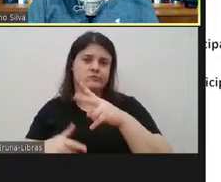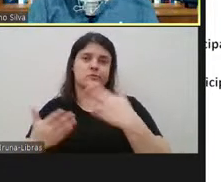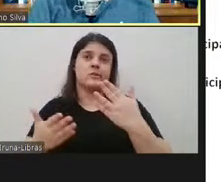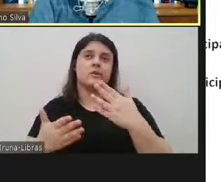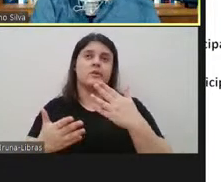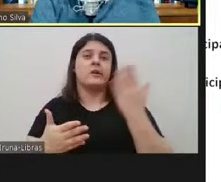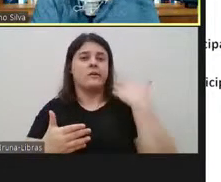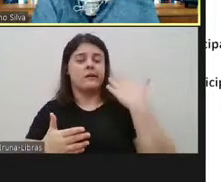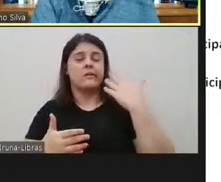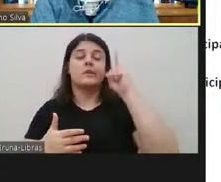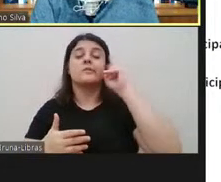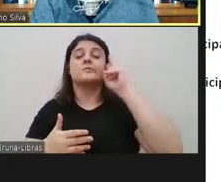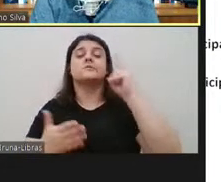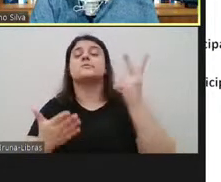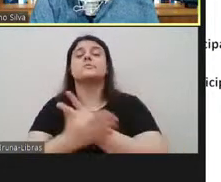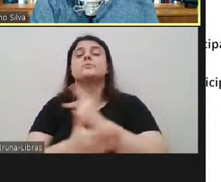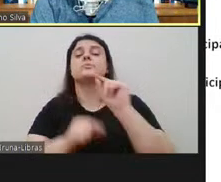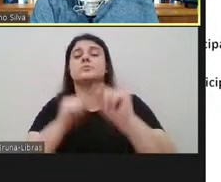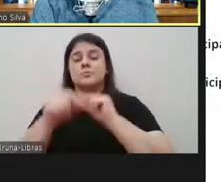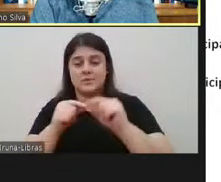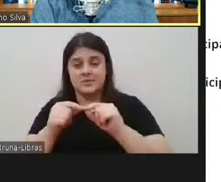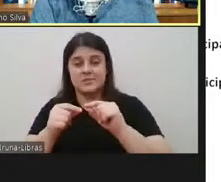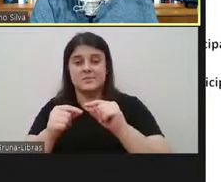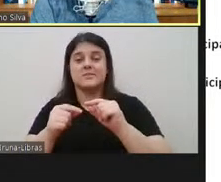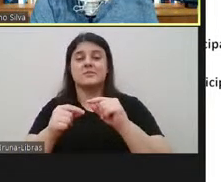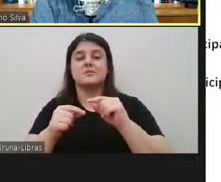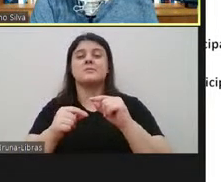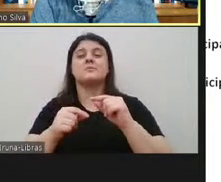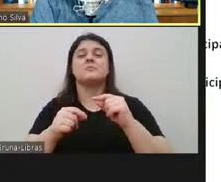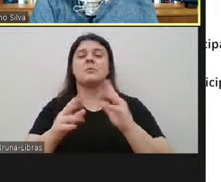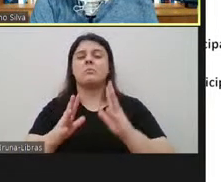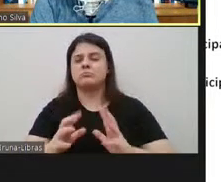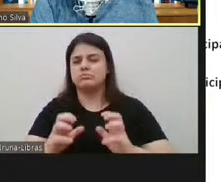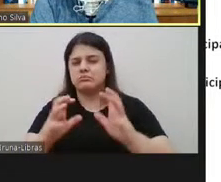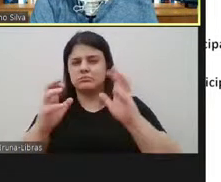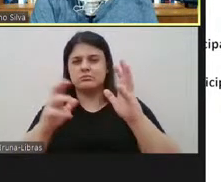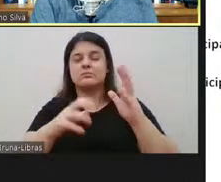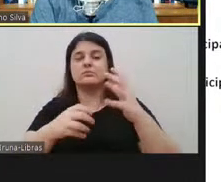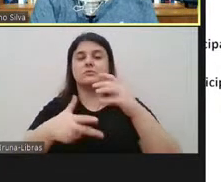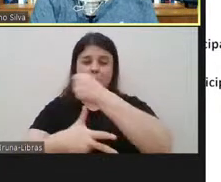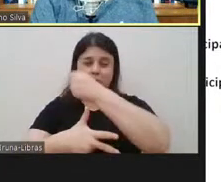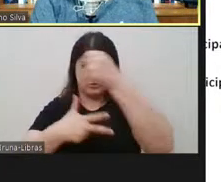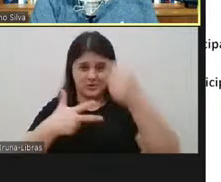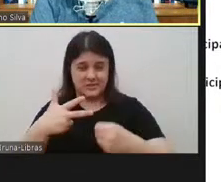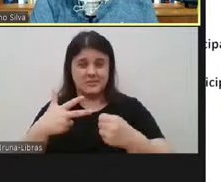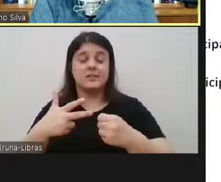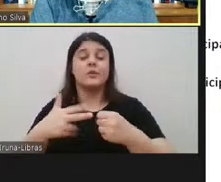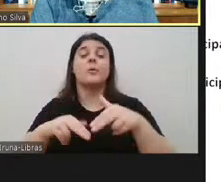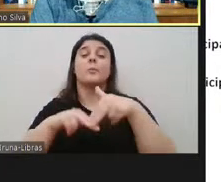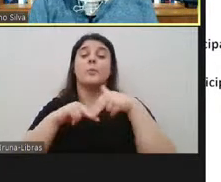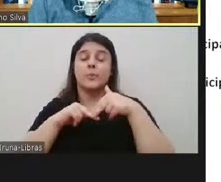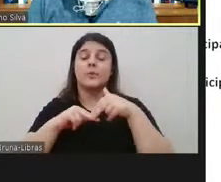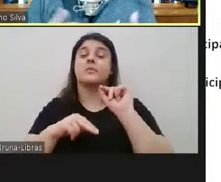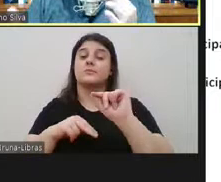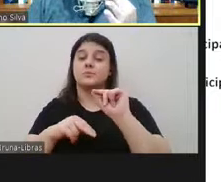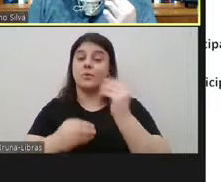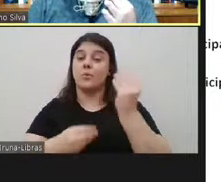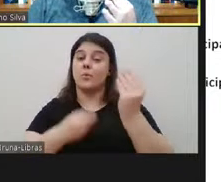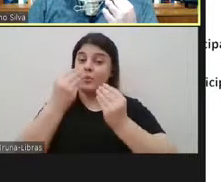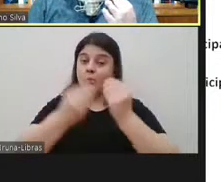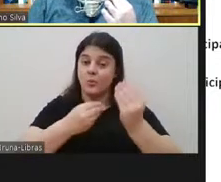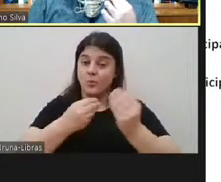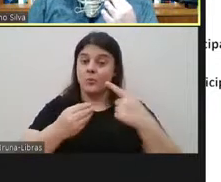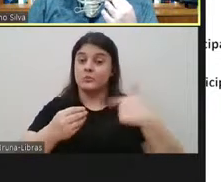temos recentemente no histórico brasileiro é um histórico de conflitos muito forte entre os poderes muito em virtude é claro da